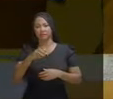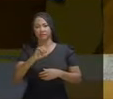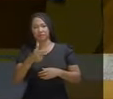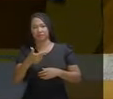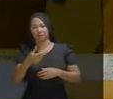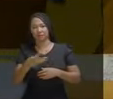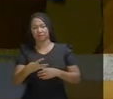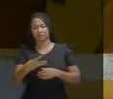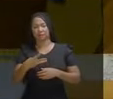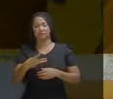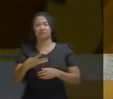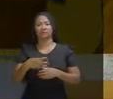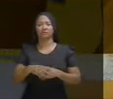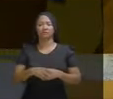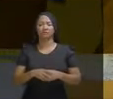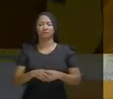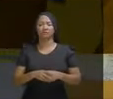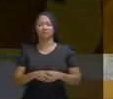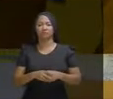600.107/2023.